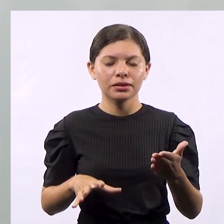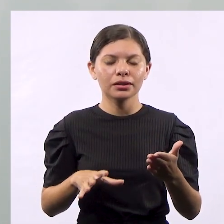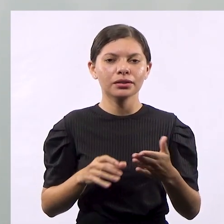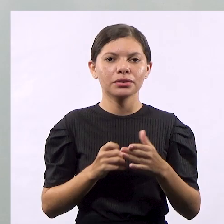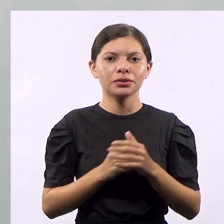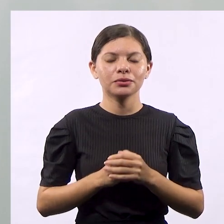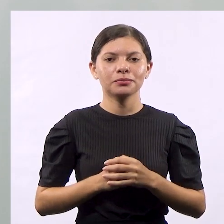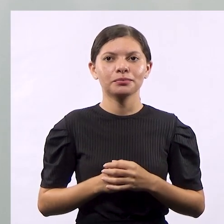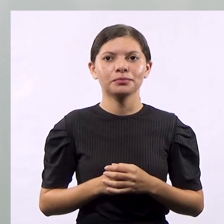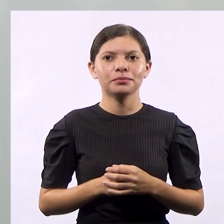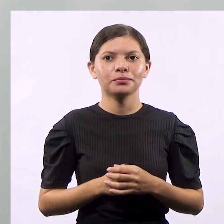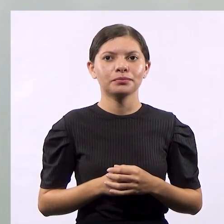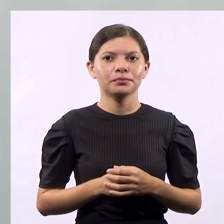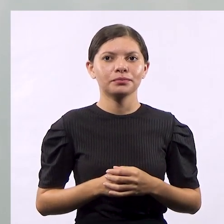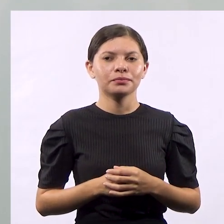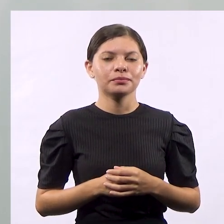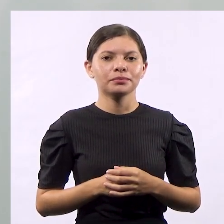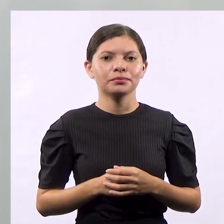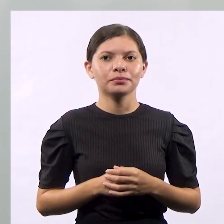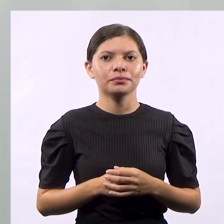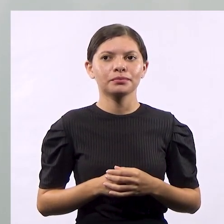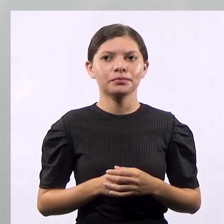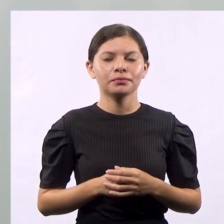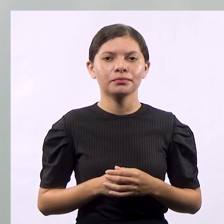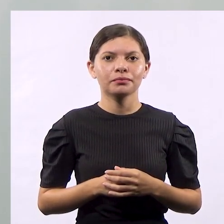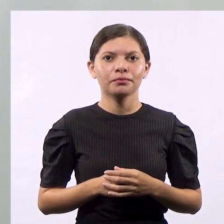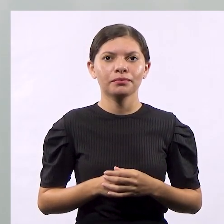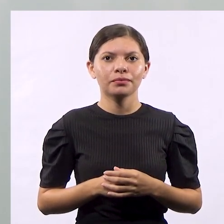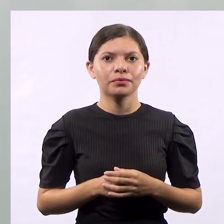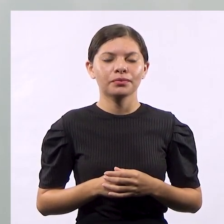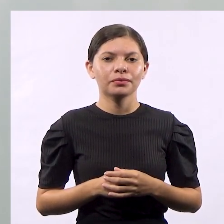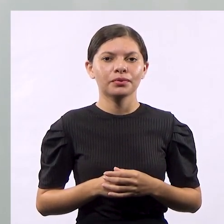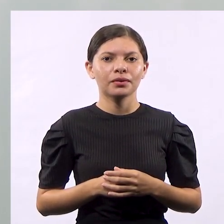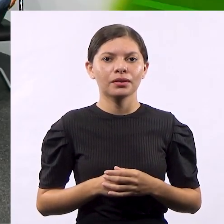possível, a execução da atividade para que tudo transcorra dentro do previsto.